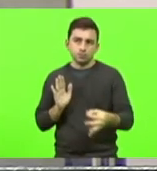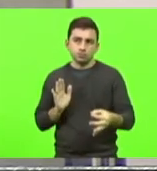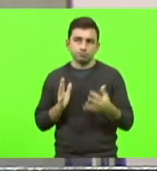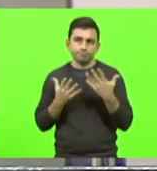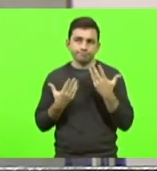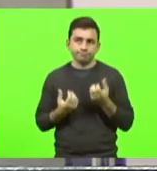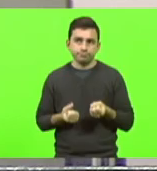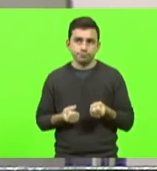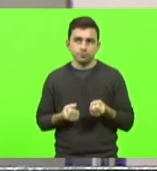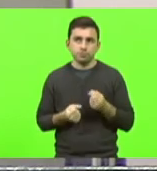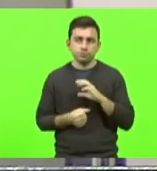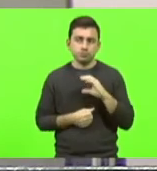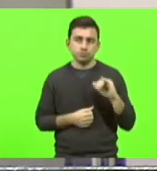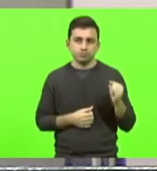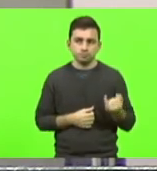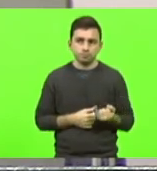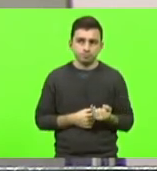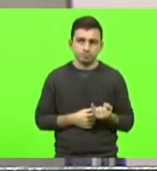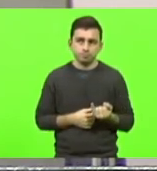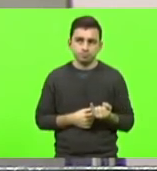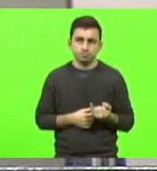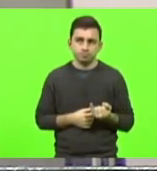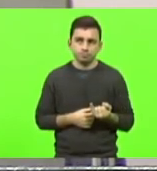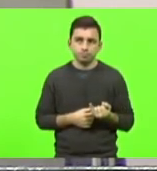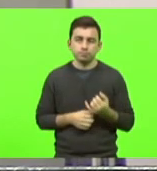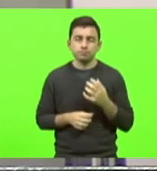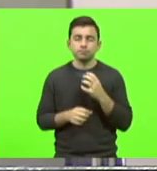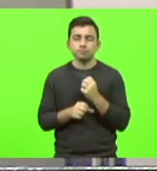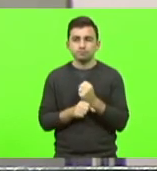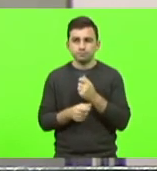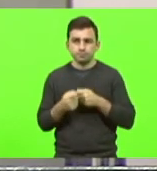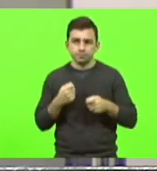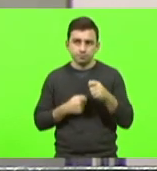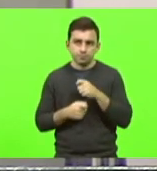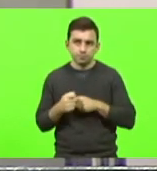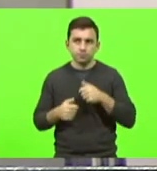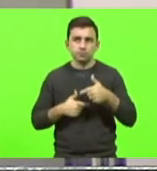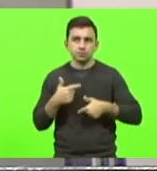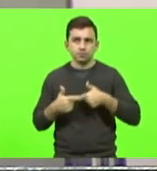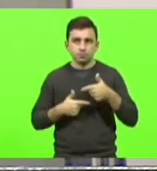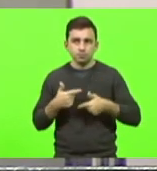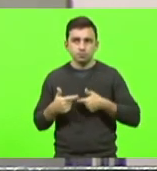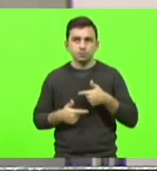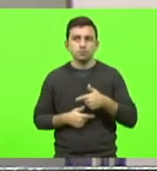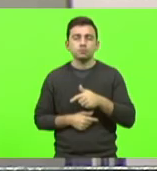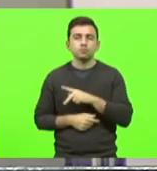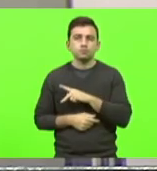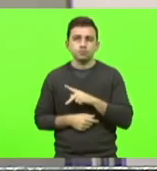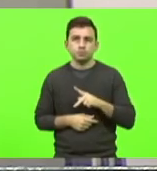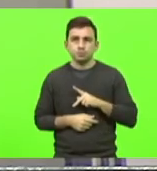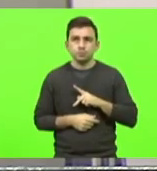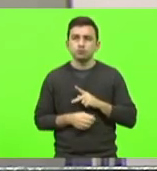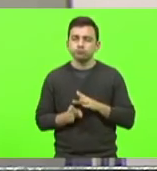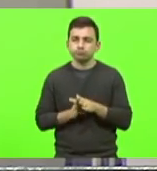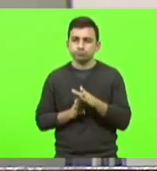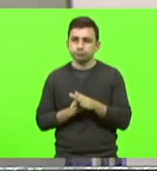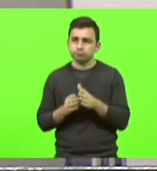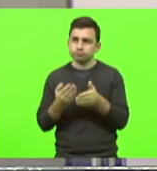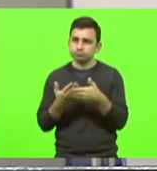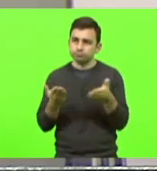comissões de constituição e justiça Finanças e tributação trabalho administração e serviço público orienta os senhores deputados que